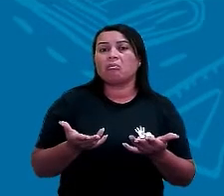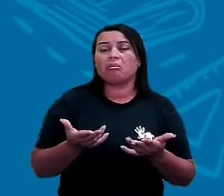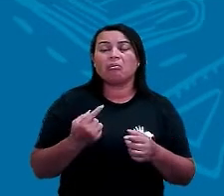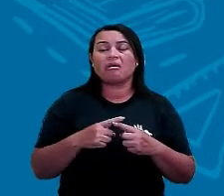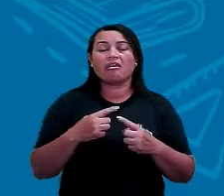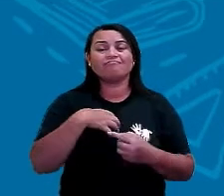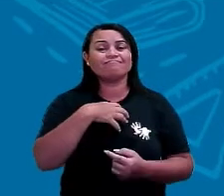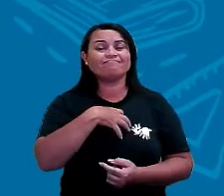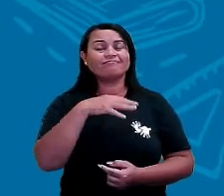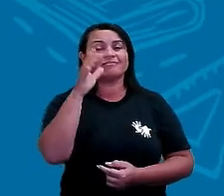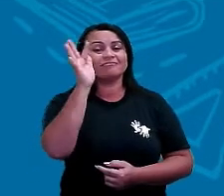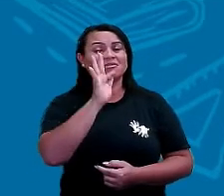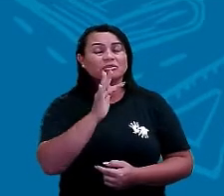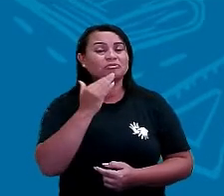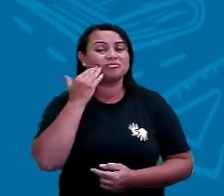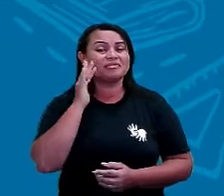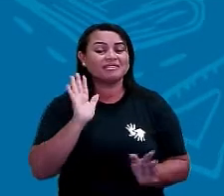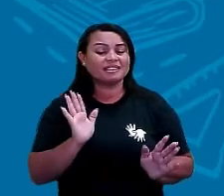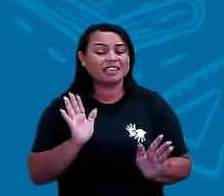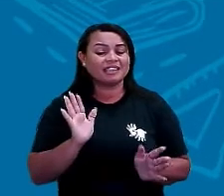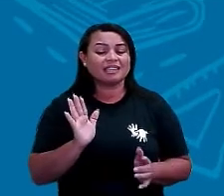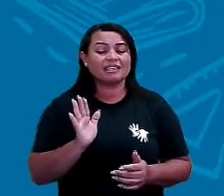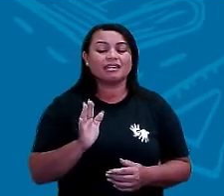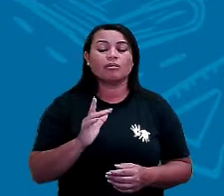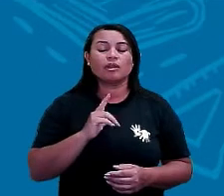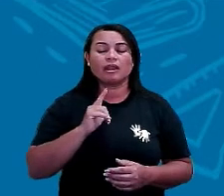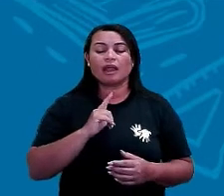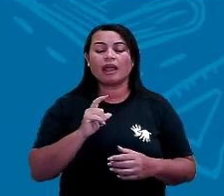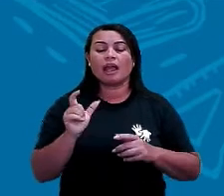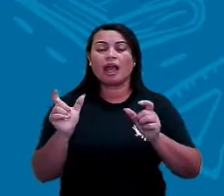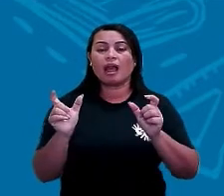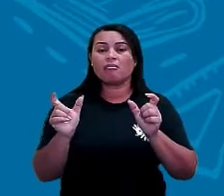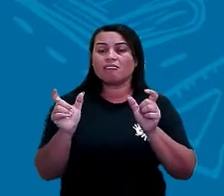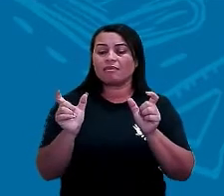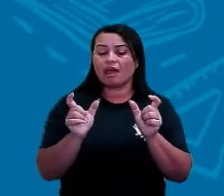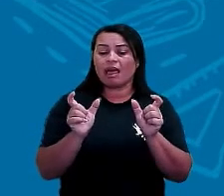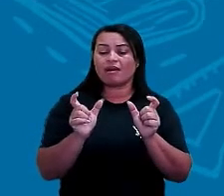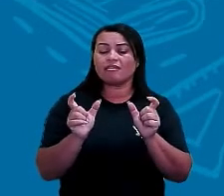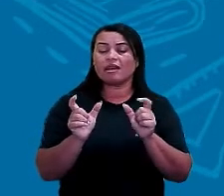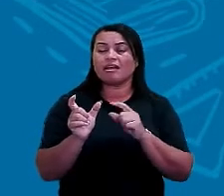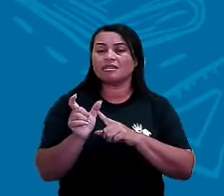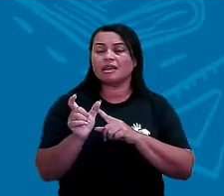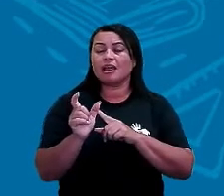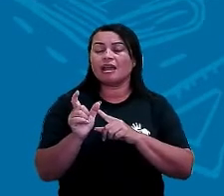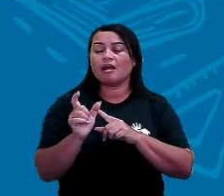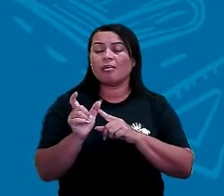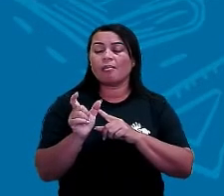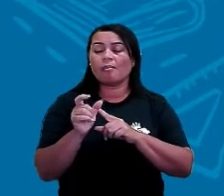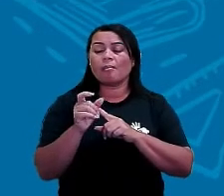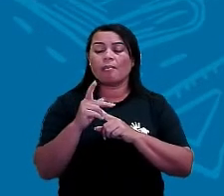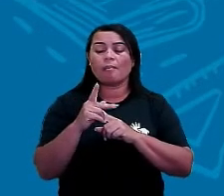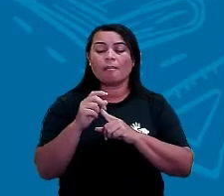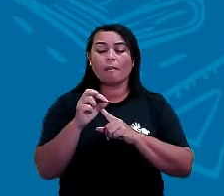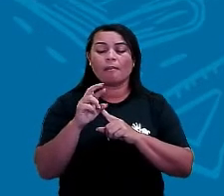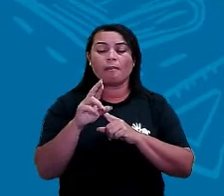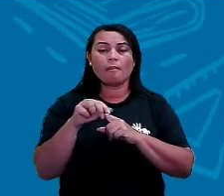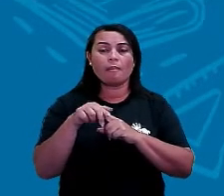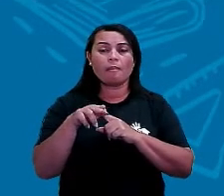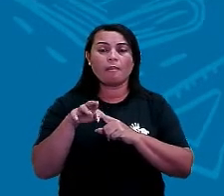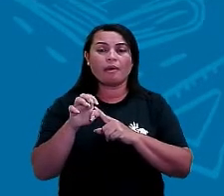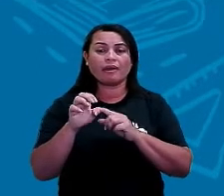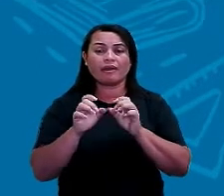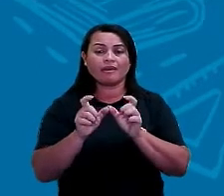por qual razão. Então, quando há essa substituição, é o porquê separado com